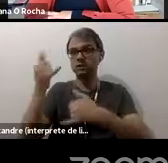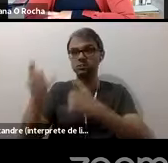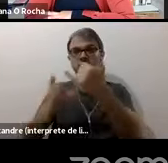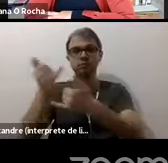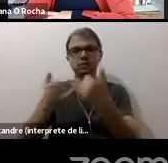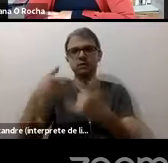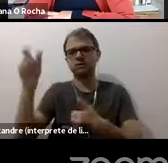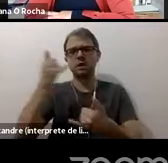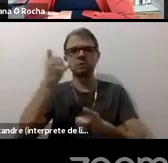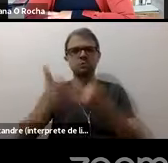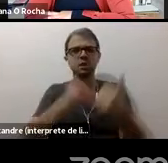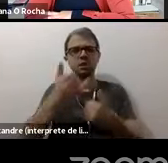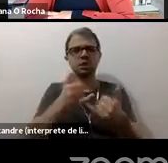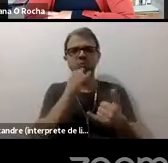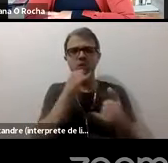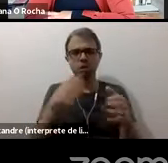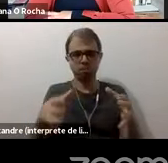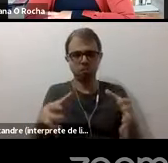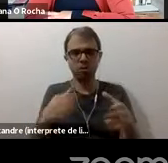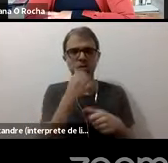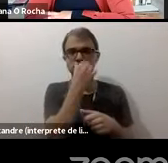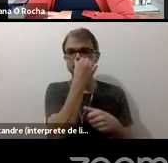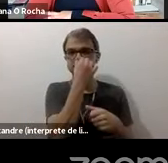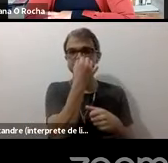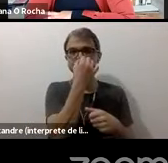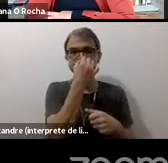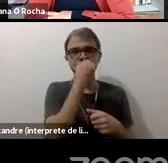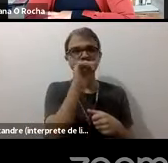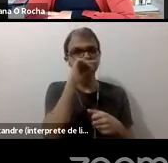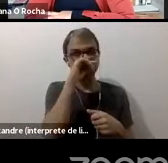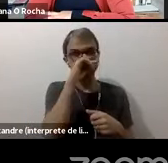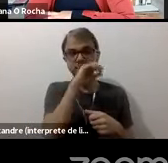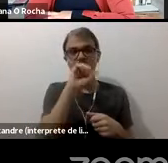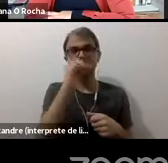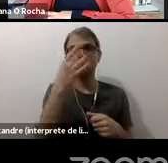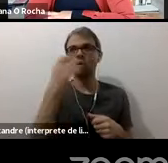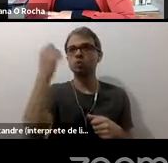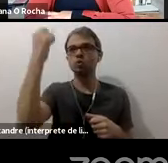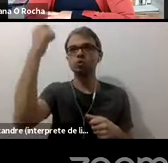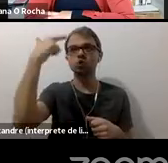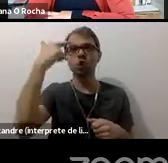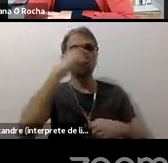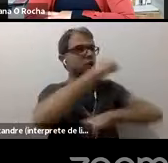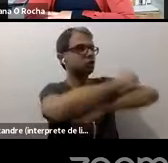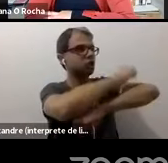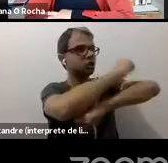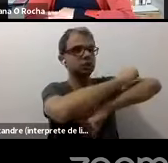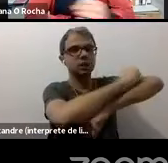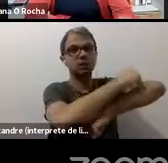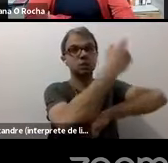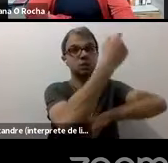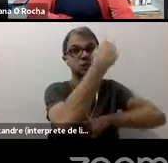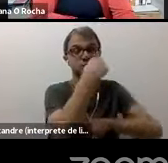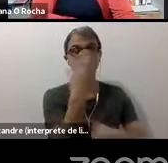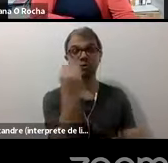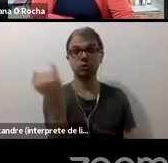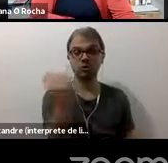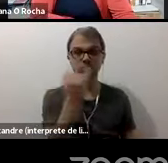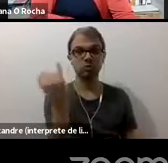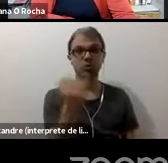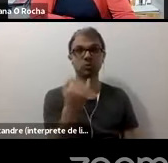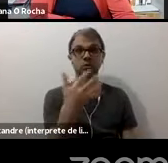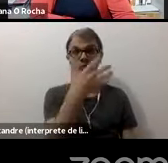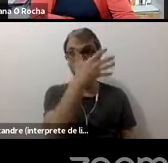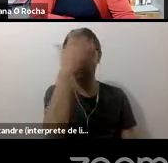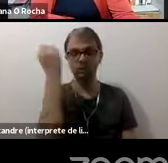de bola, ou vai estar tomando sol pela janela. Sol é muito importante também, gente, a gente não pode esquecer disso, eu não falei